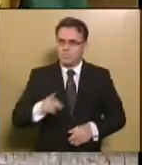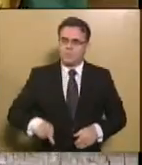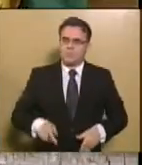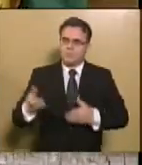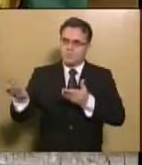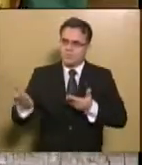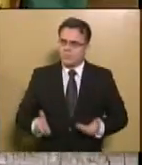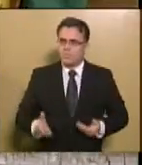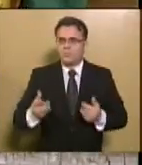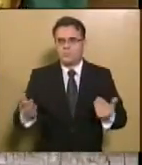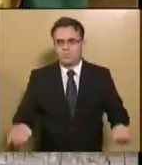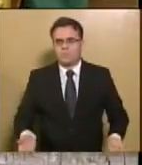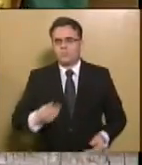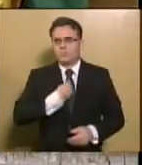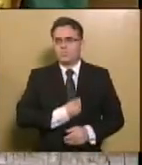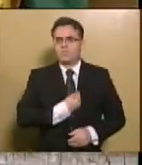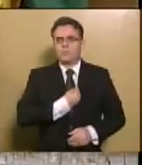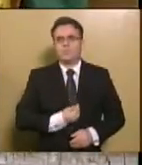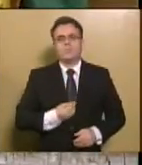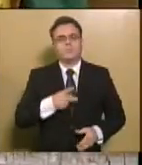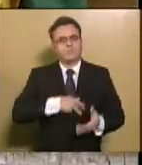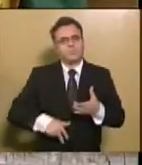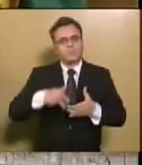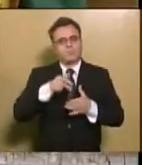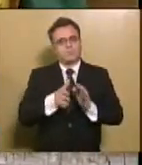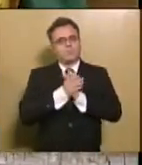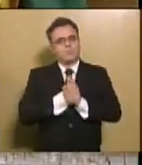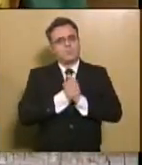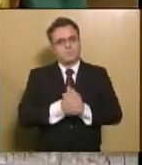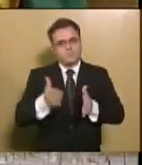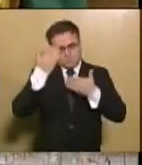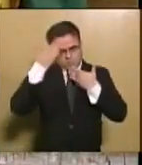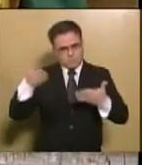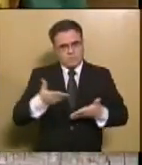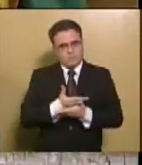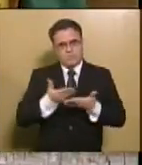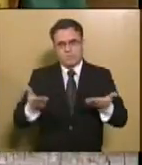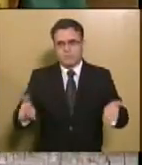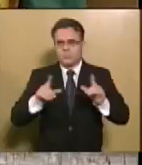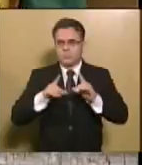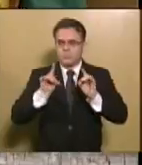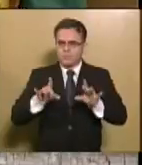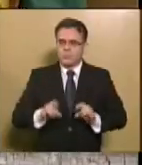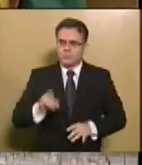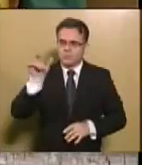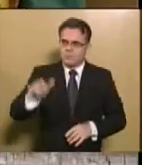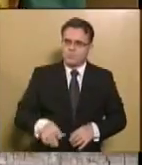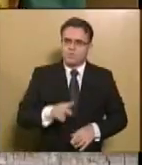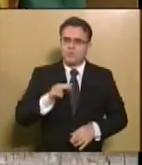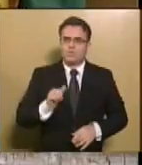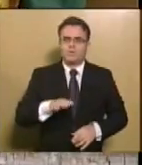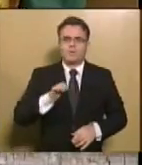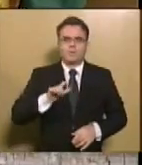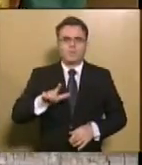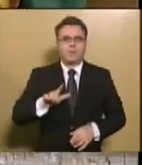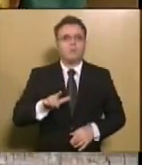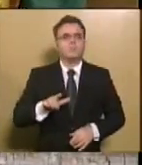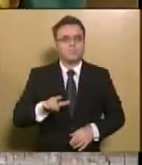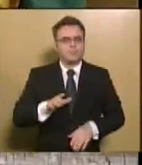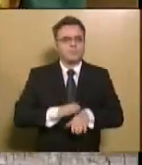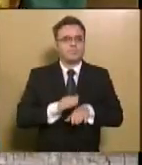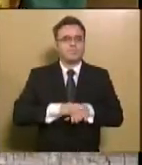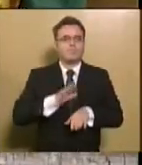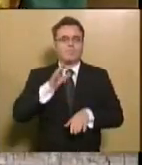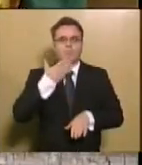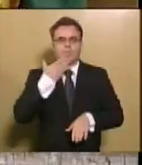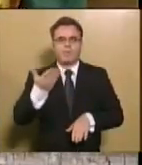Adeval Aragão, também presente a homenagem, ocupou a tribuna para agradecer a todos os parlamentares e em especial o deputado Vanderbal Marinho, autor da propositura.